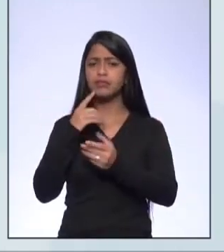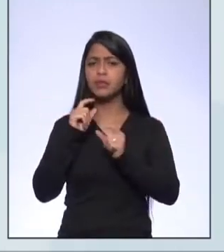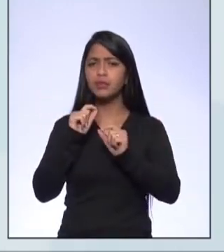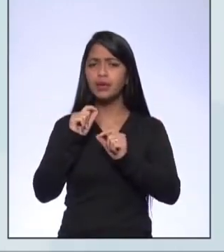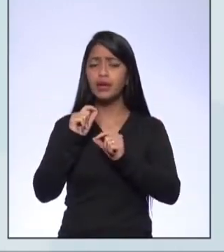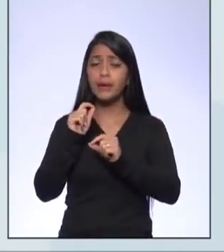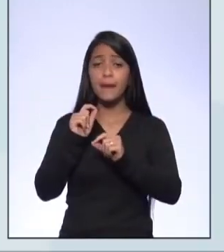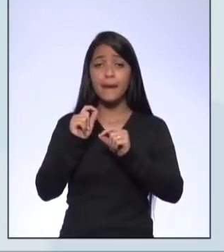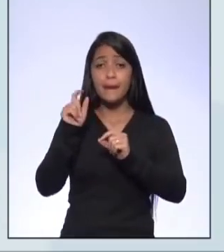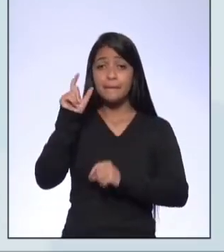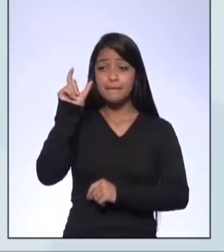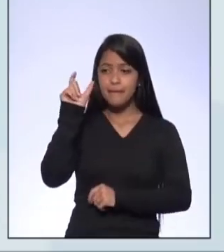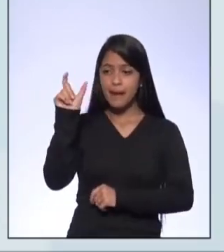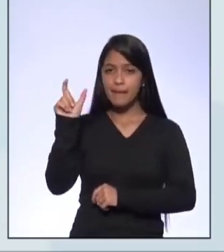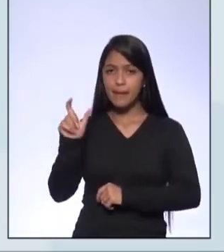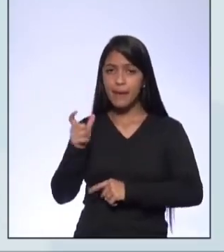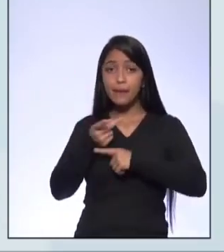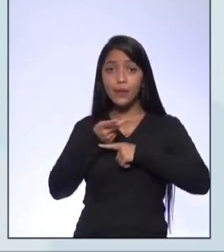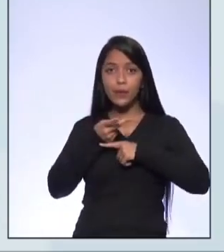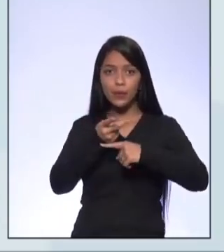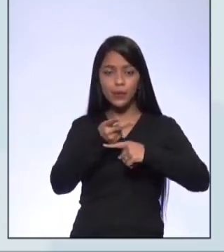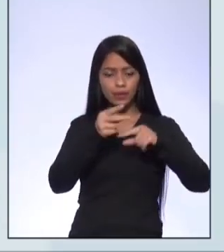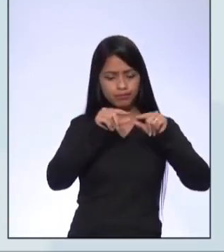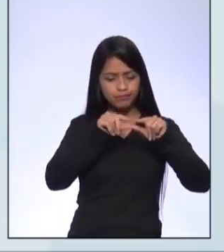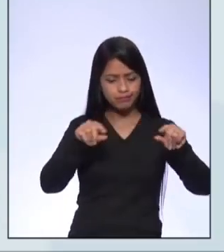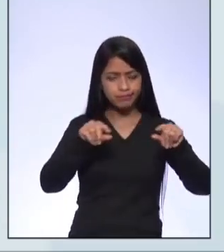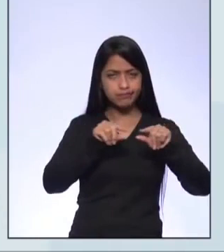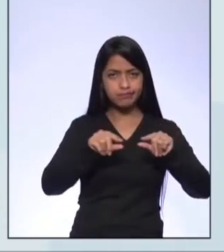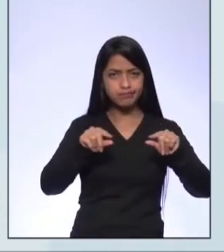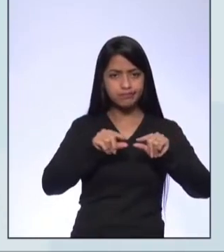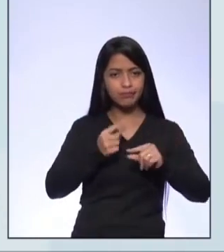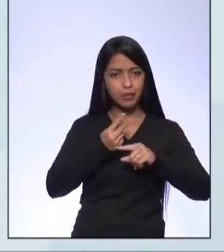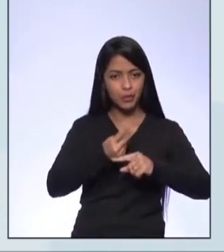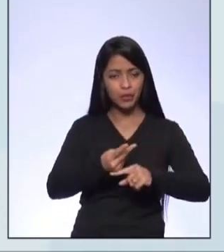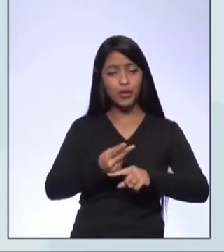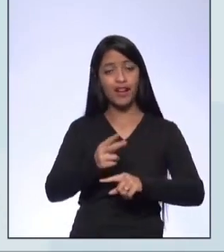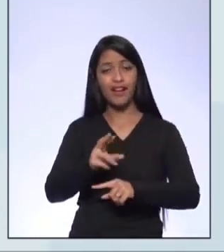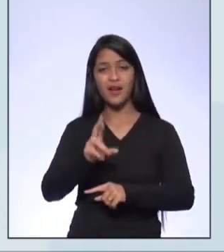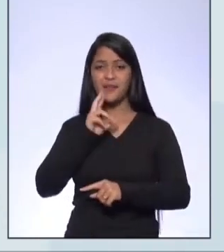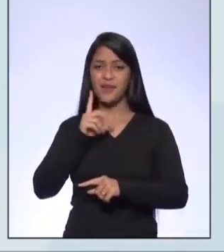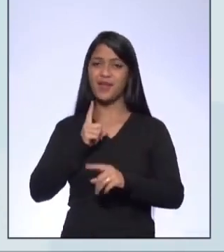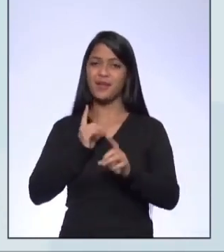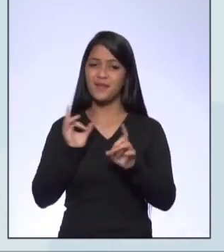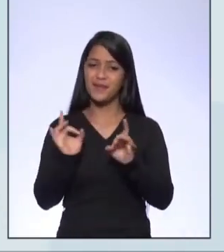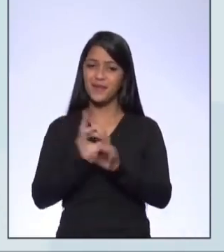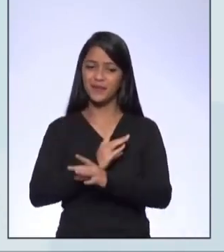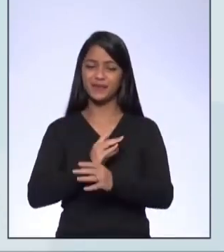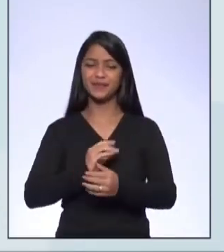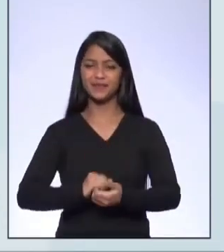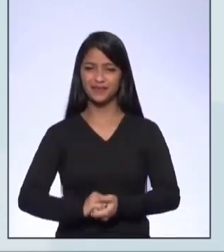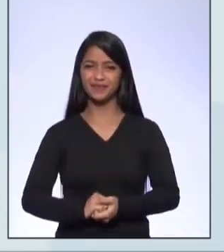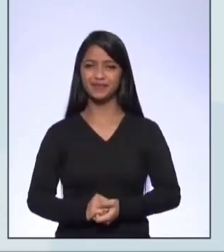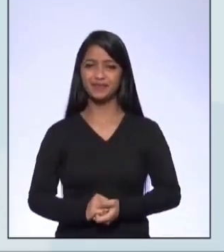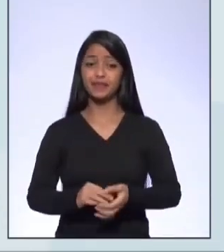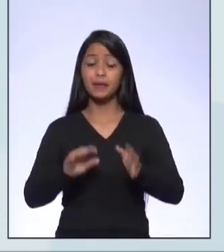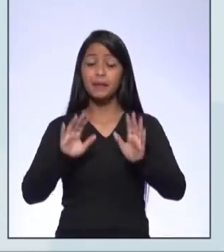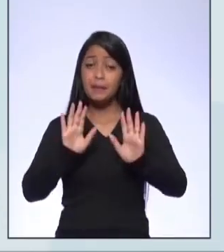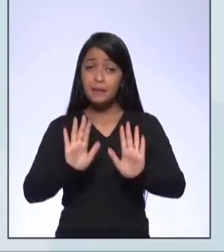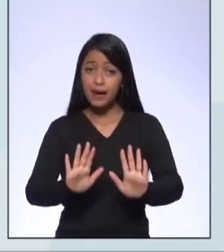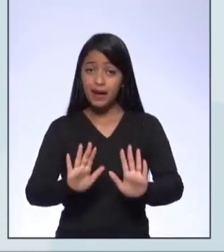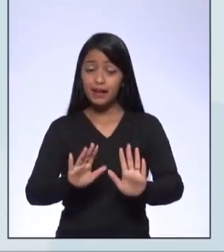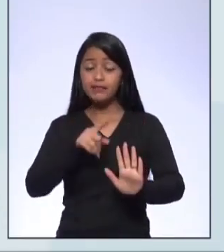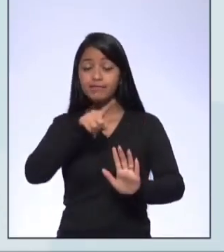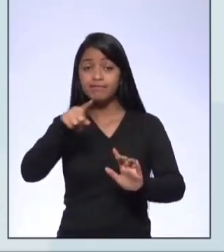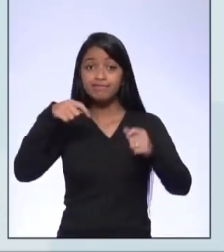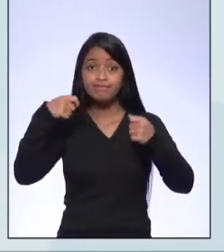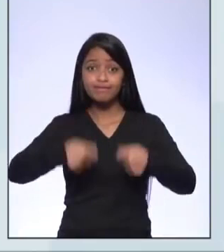palavras no caça-palavras. Então, é bem facinho de fazer. Então, aí já tem a resposta. Só que a gente precisa ativar esse vocabulário. A gente precisa